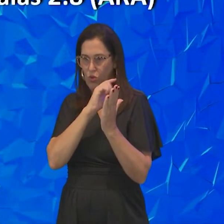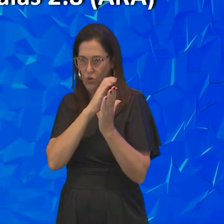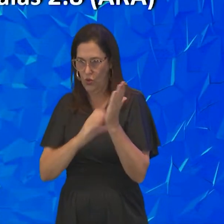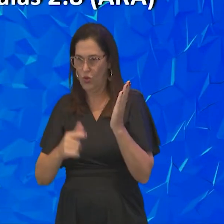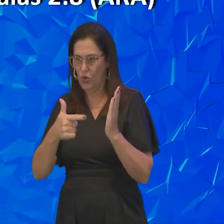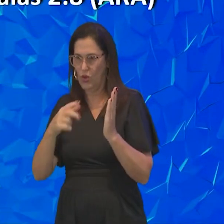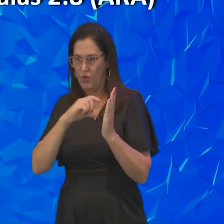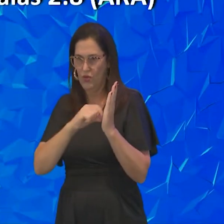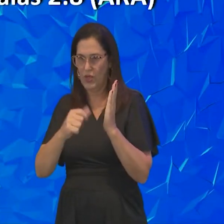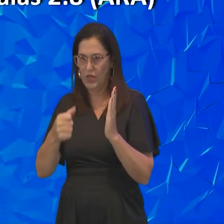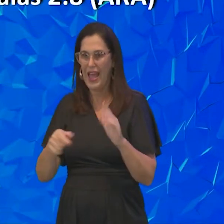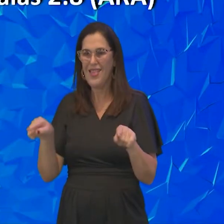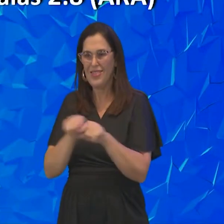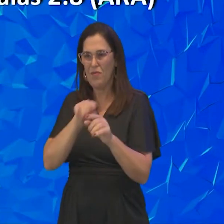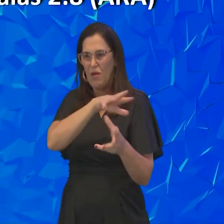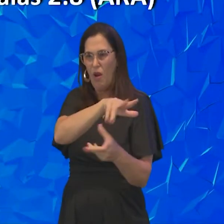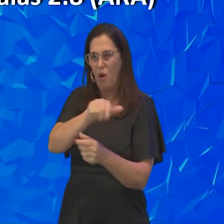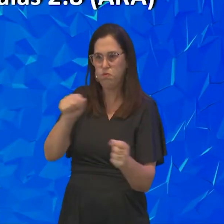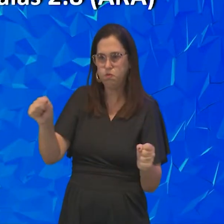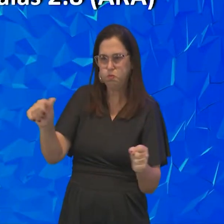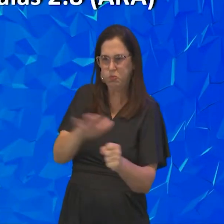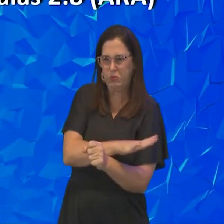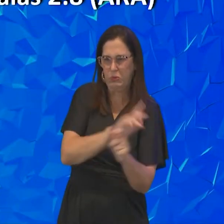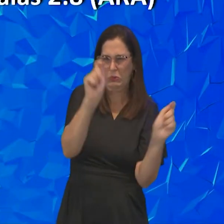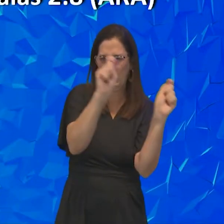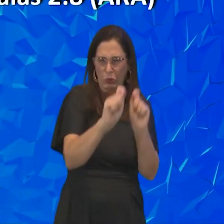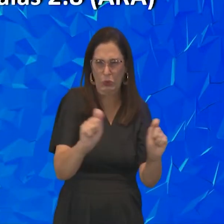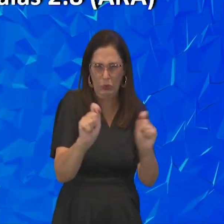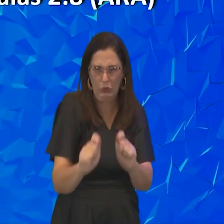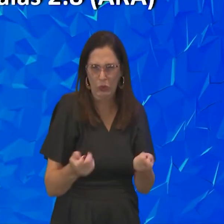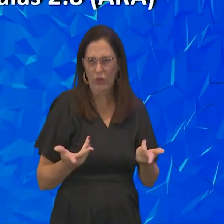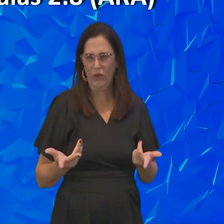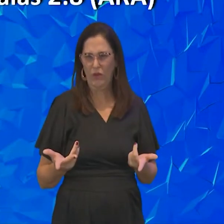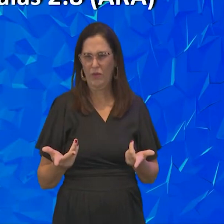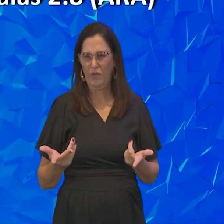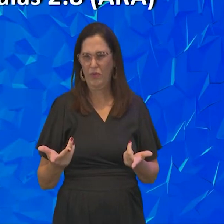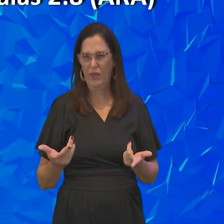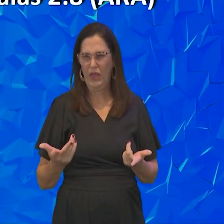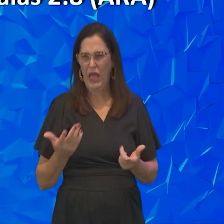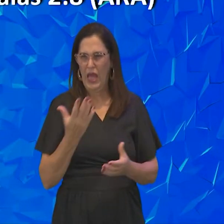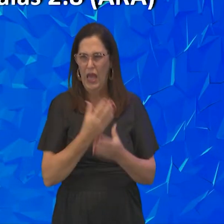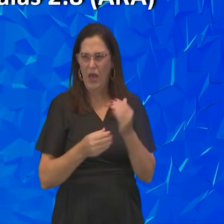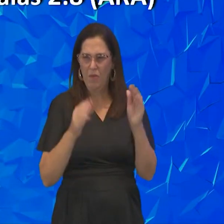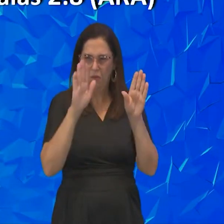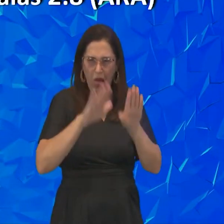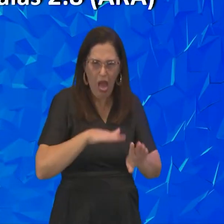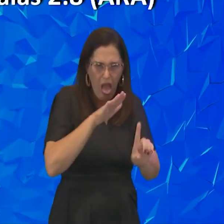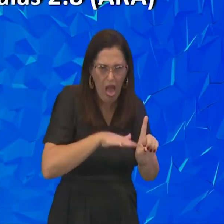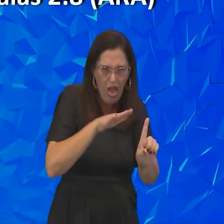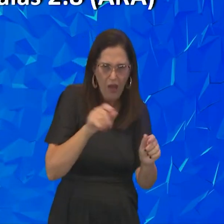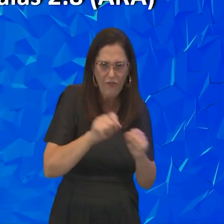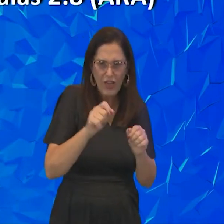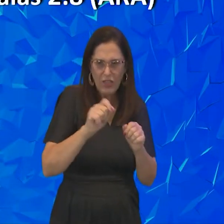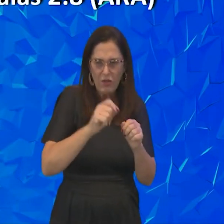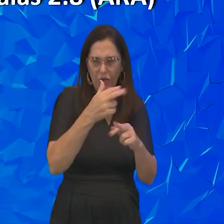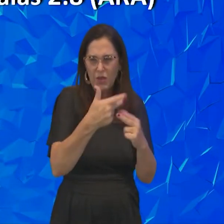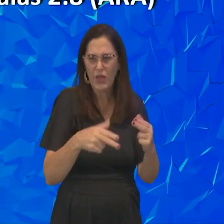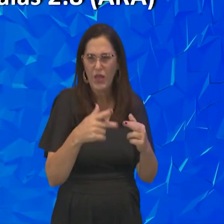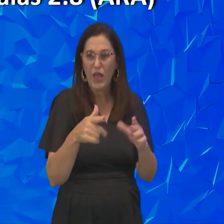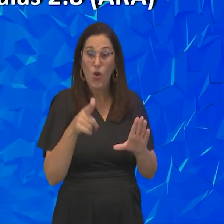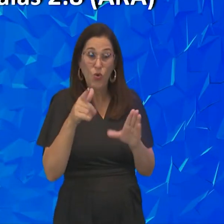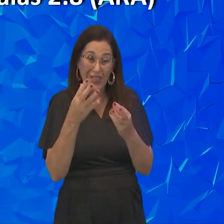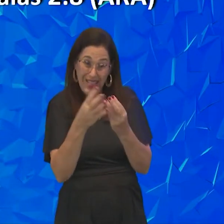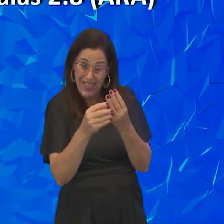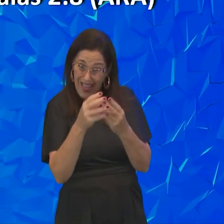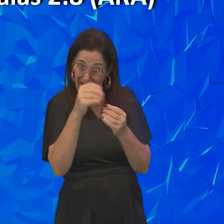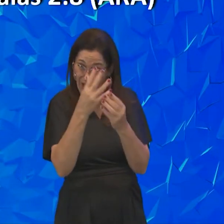também está cheia a sua terra de ídolos, adoram a obra das suas mãos, aquilo que seus próprios